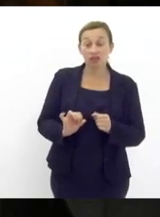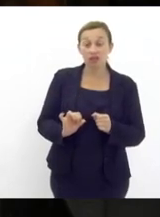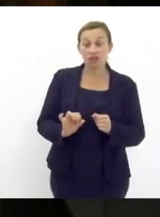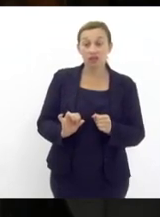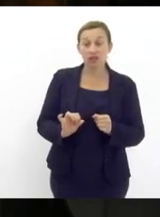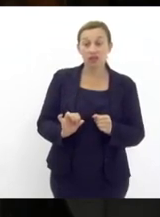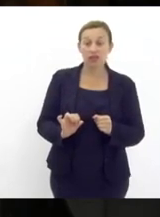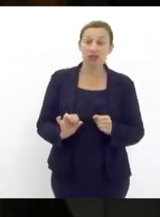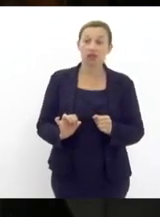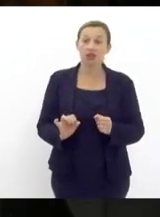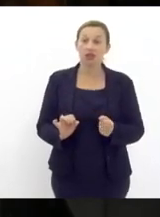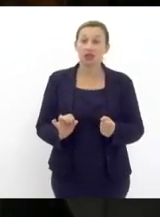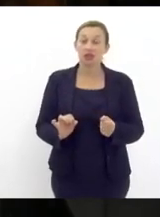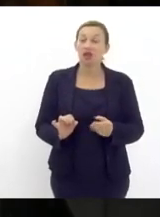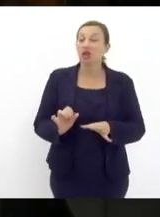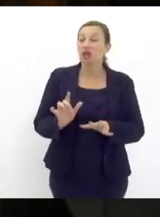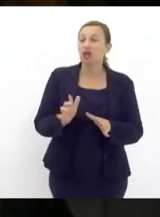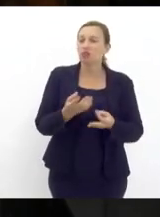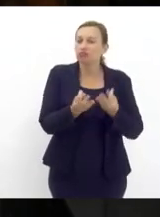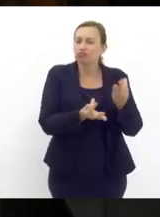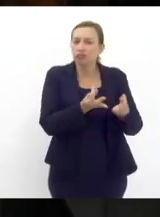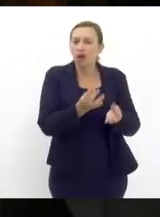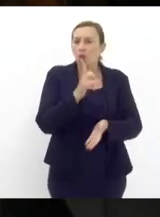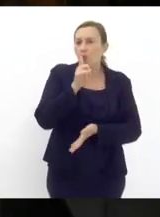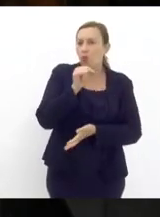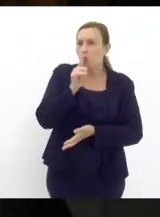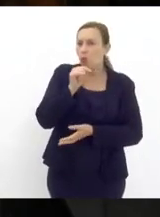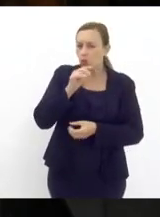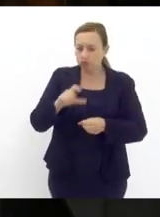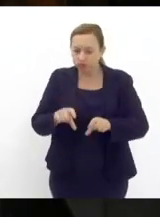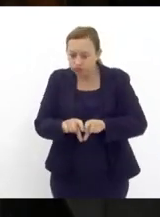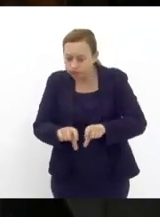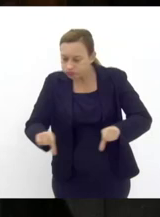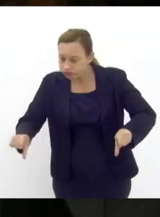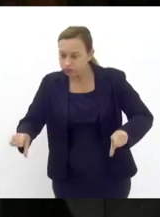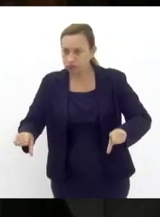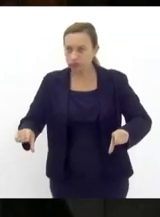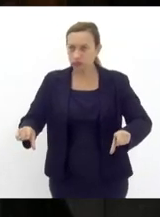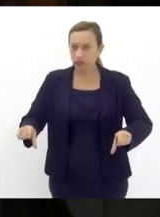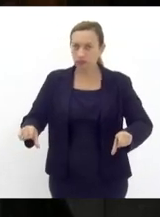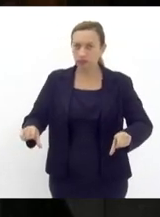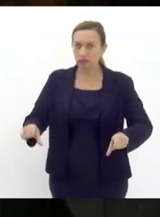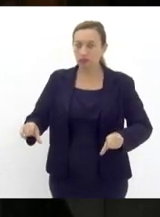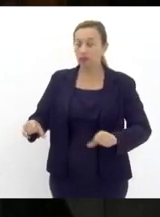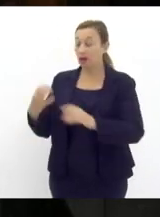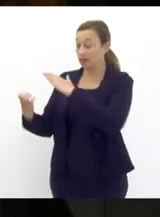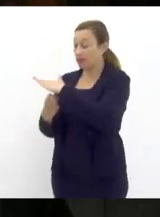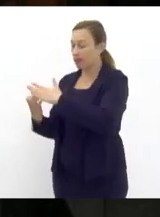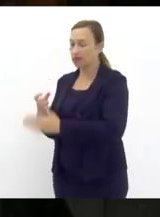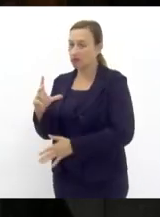básico Isto é de água e esgoto a iniciativa privada